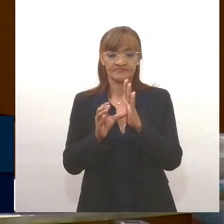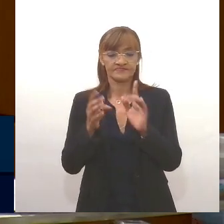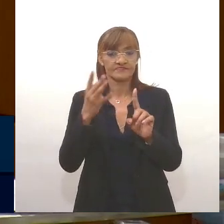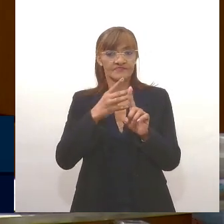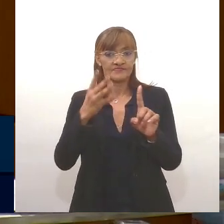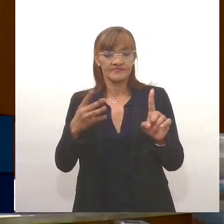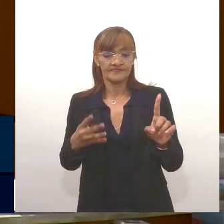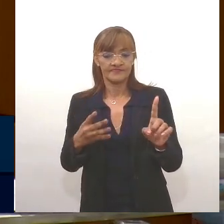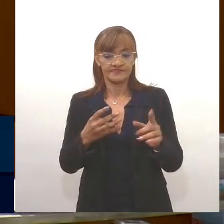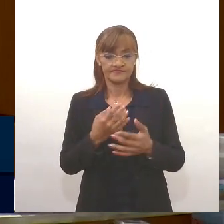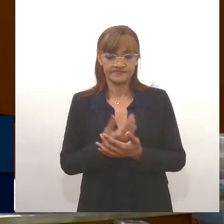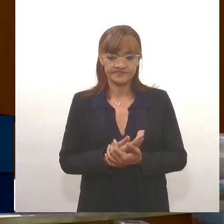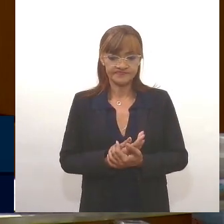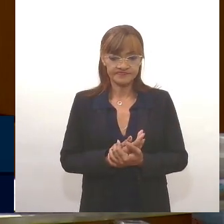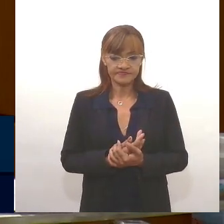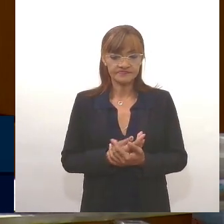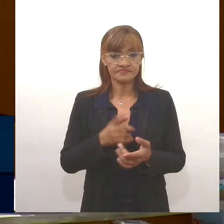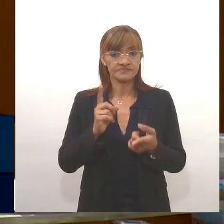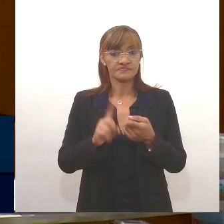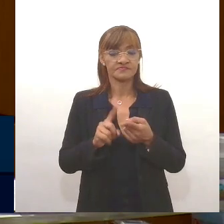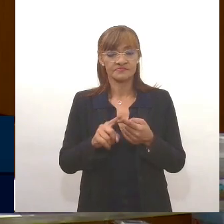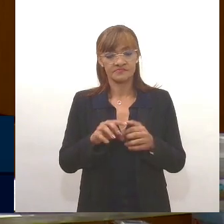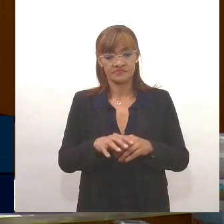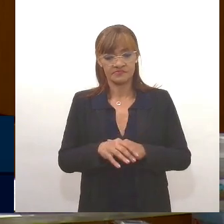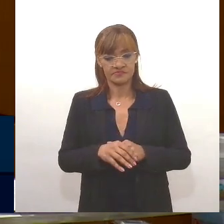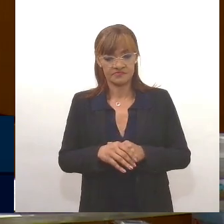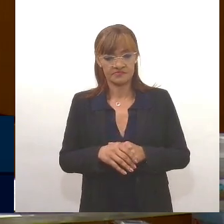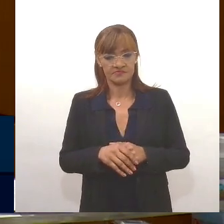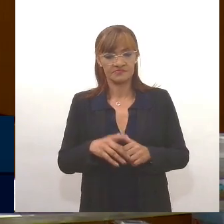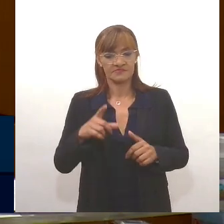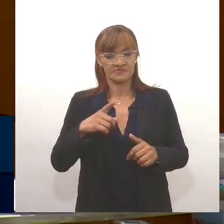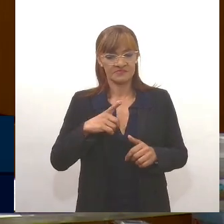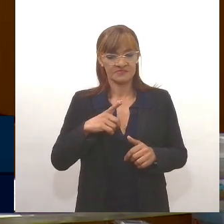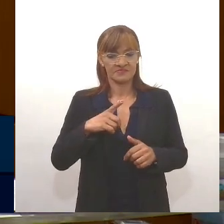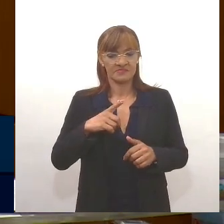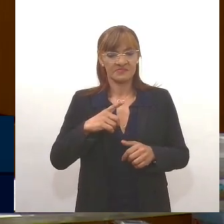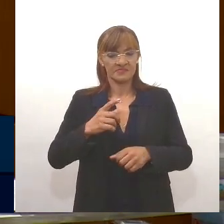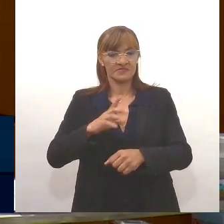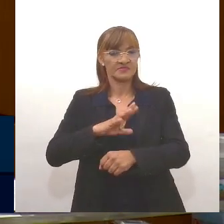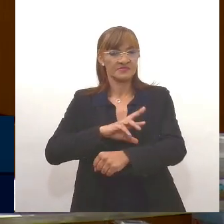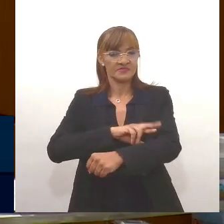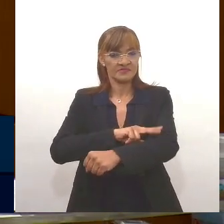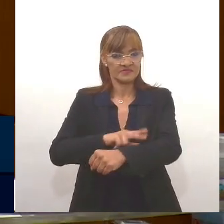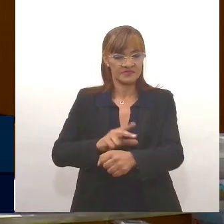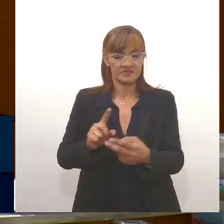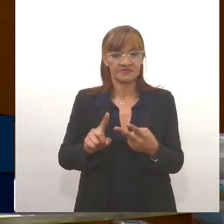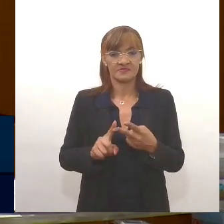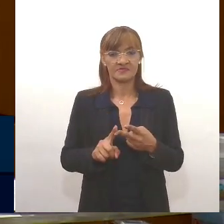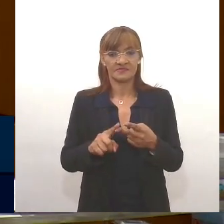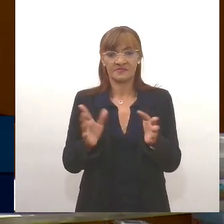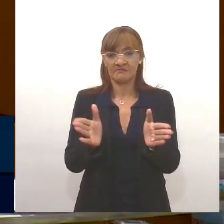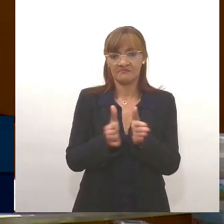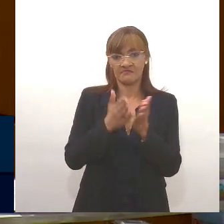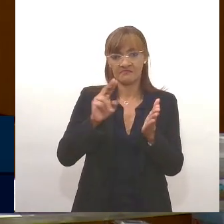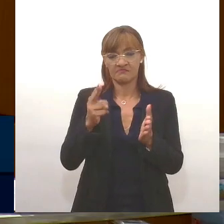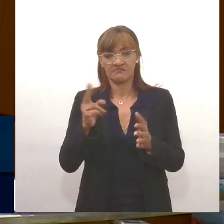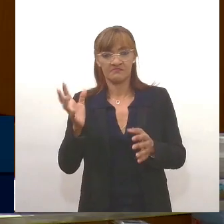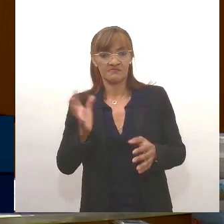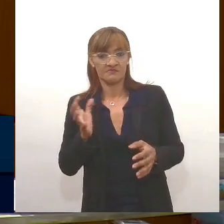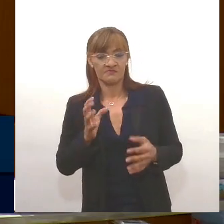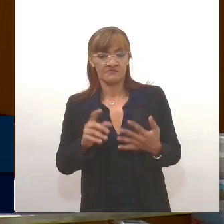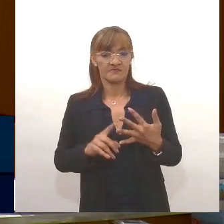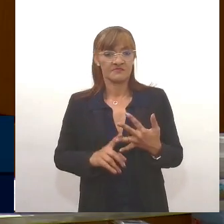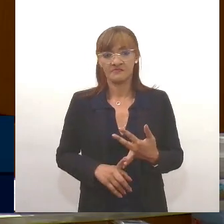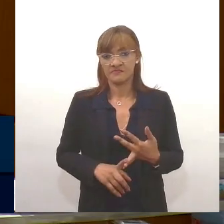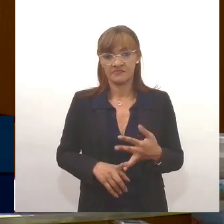os agravantes né de recorte racial recorte social né como envolve questão de gordo